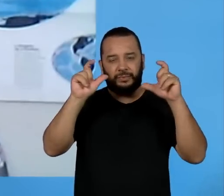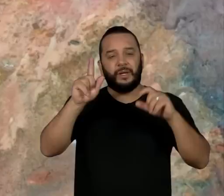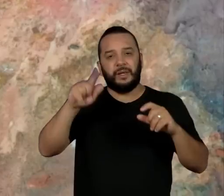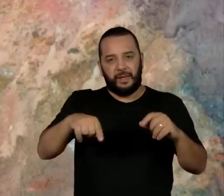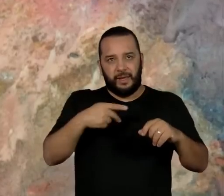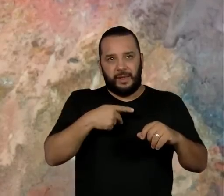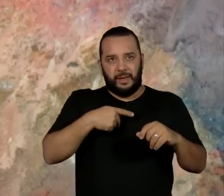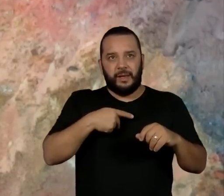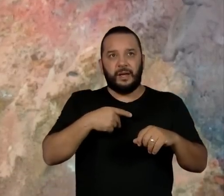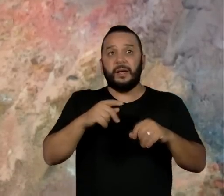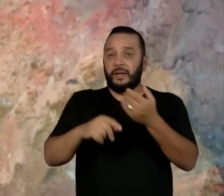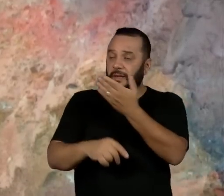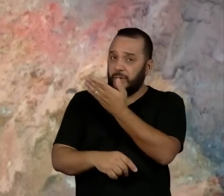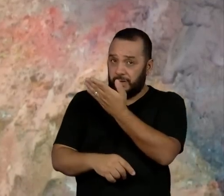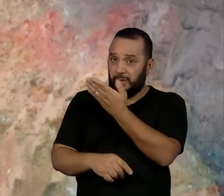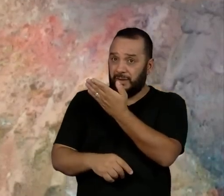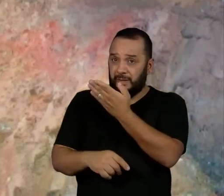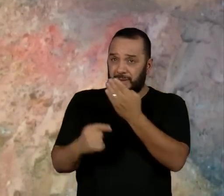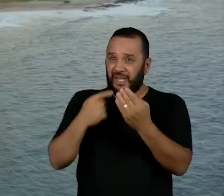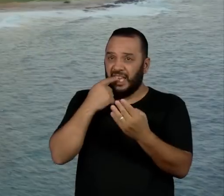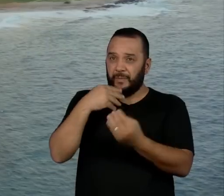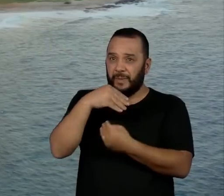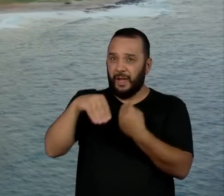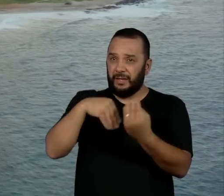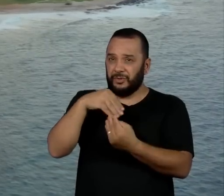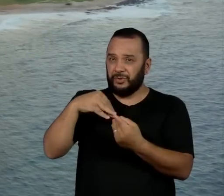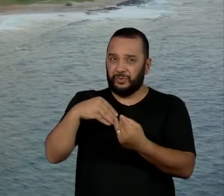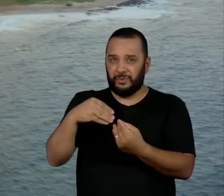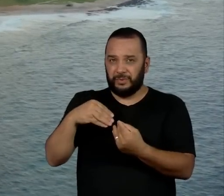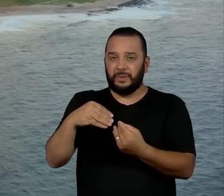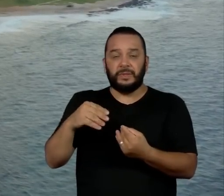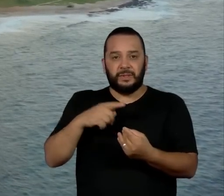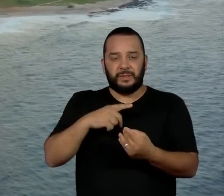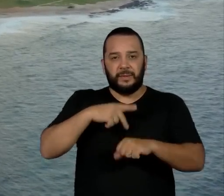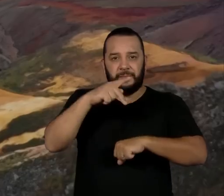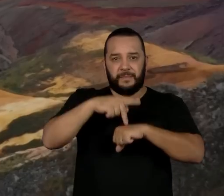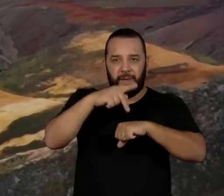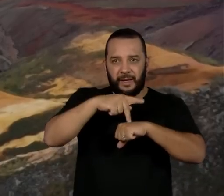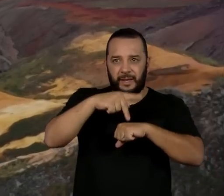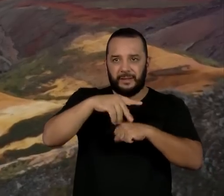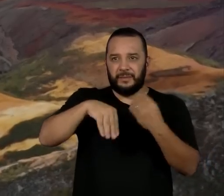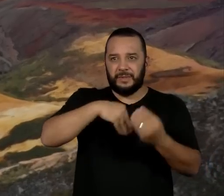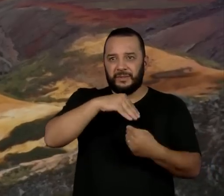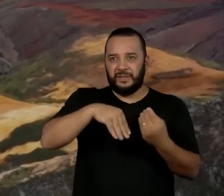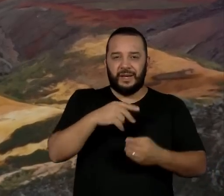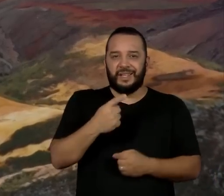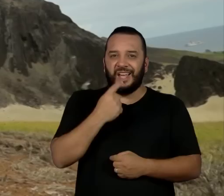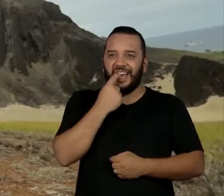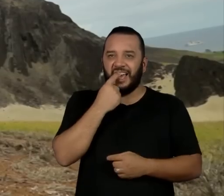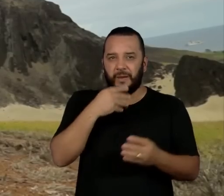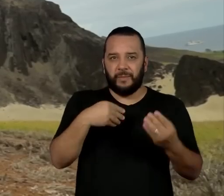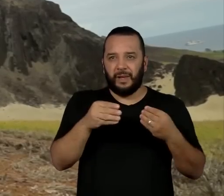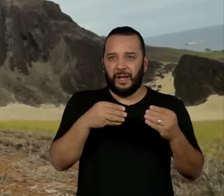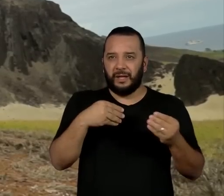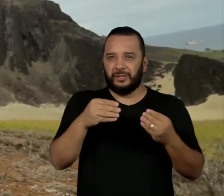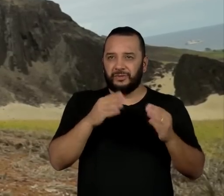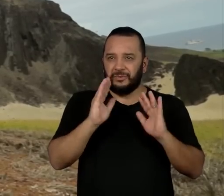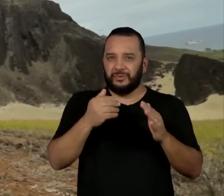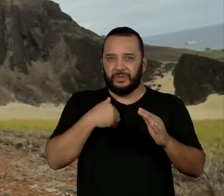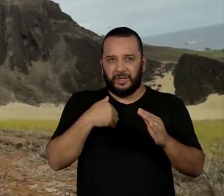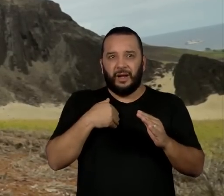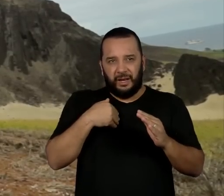plástico, são materiais, rochas híbridas, que misturam plástico derretido